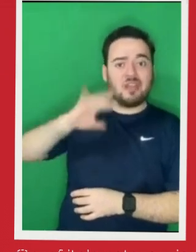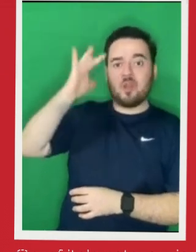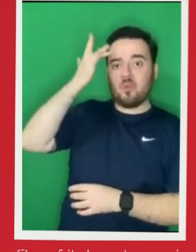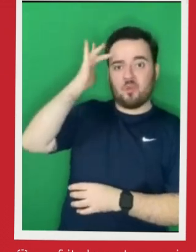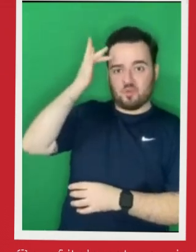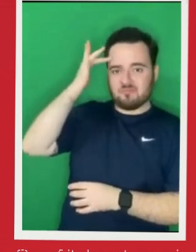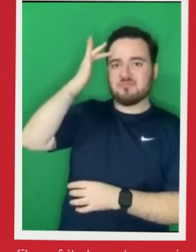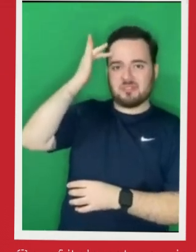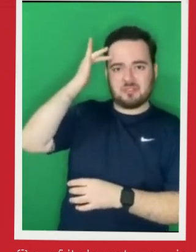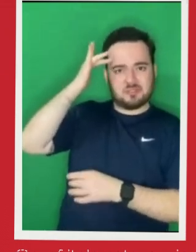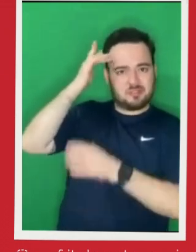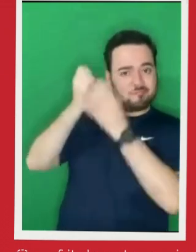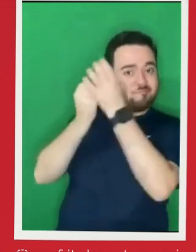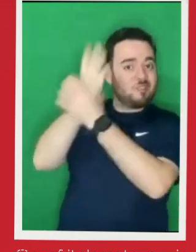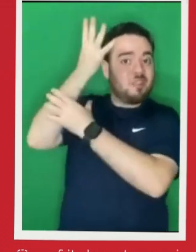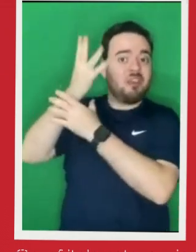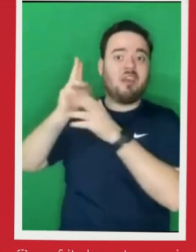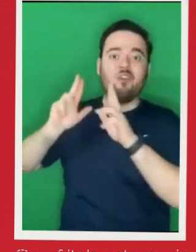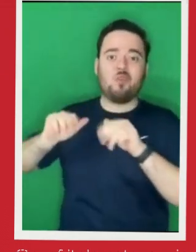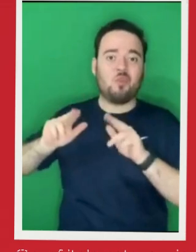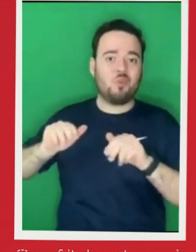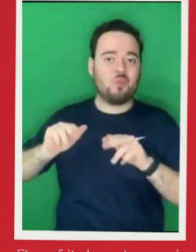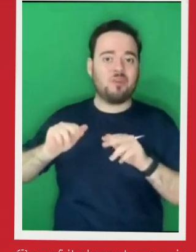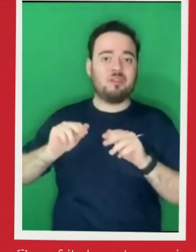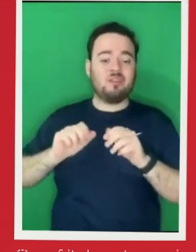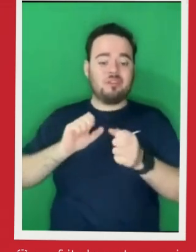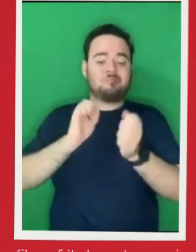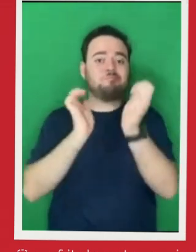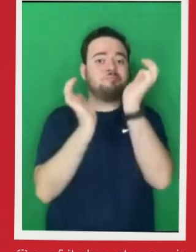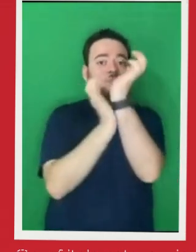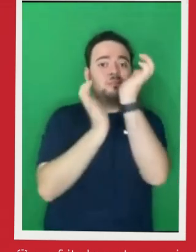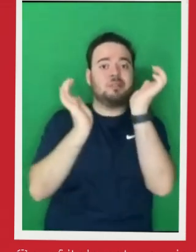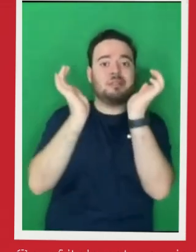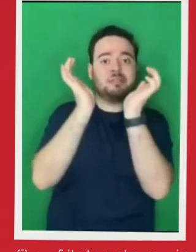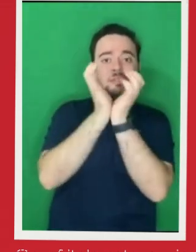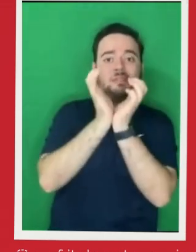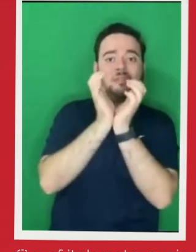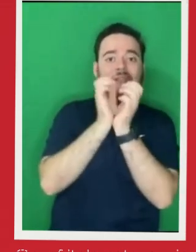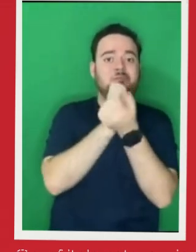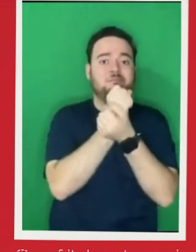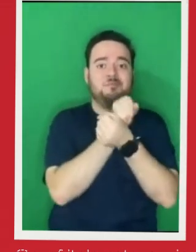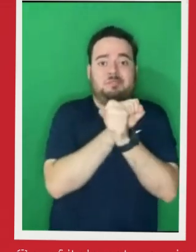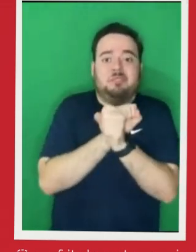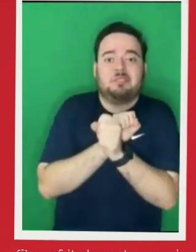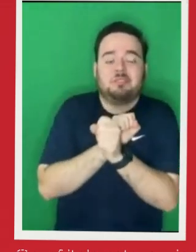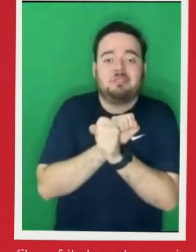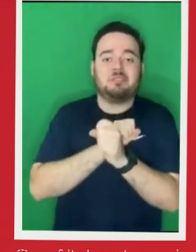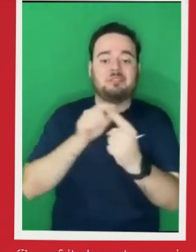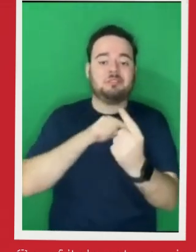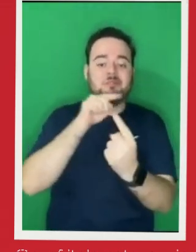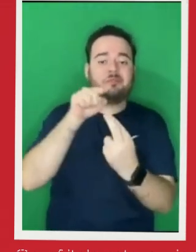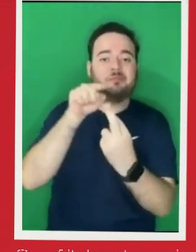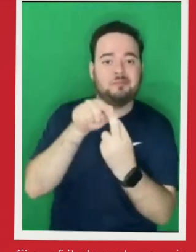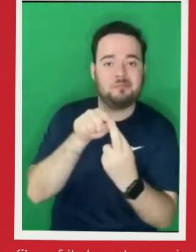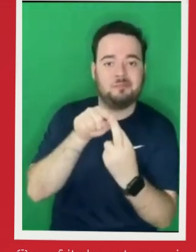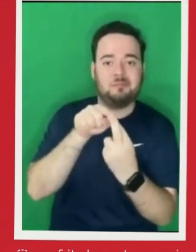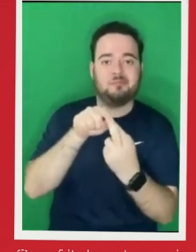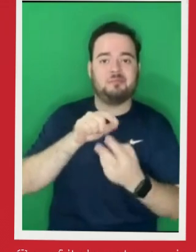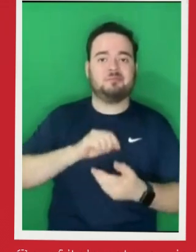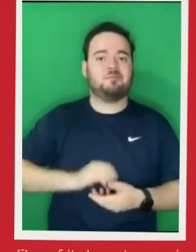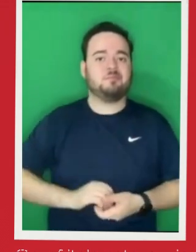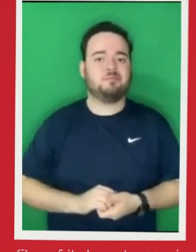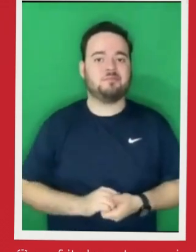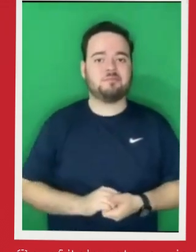já super madura que nunca vai conseguir criar com a leitura. Fica ali na burocracia das coisas, né? Das fontes,